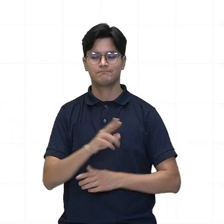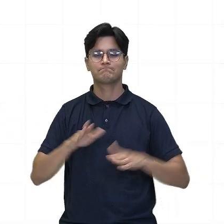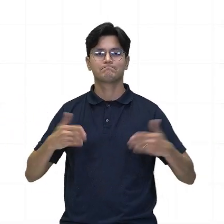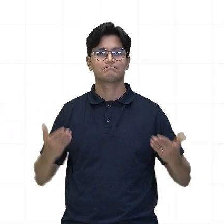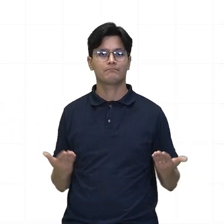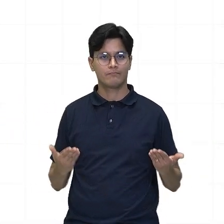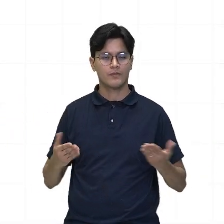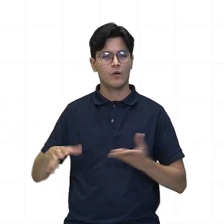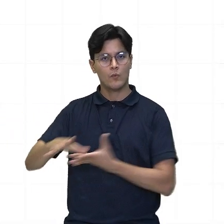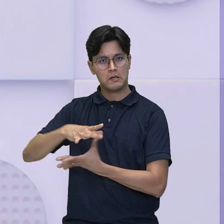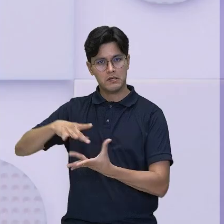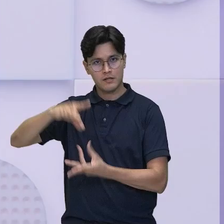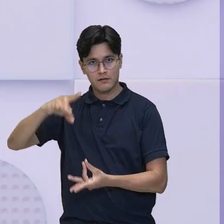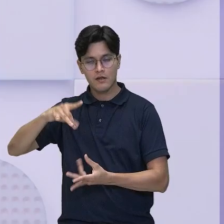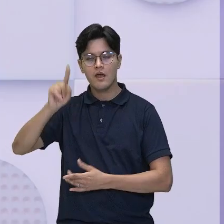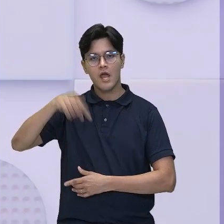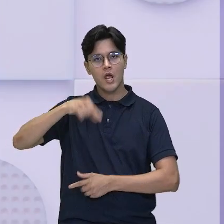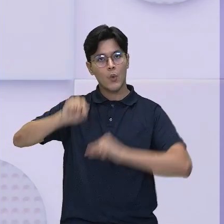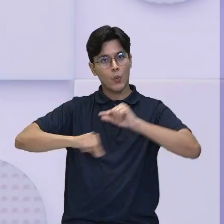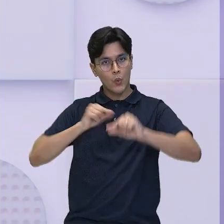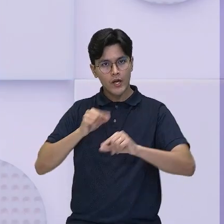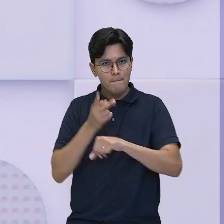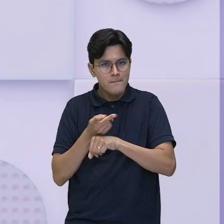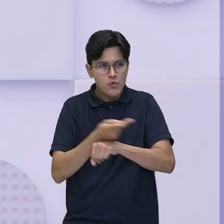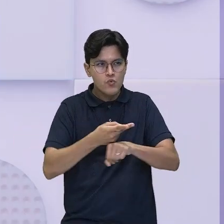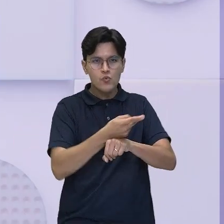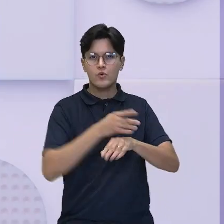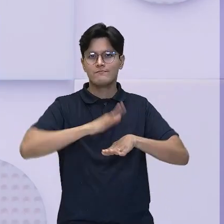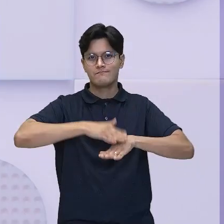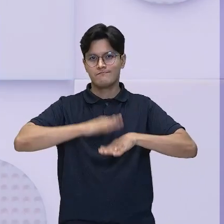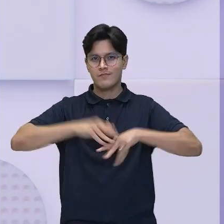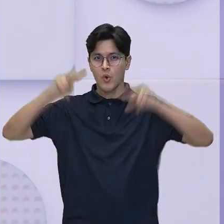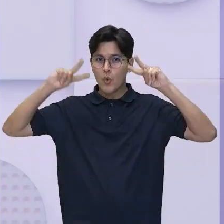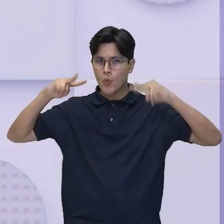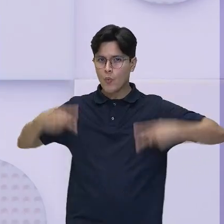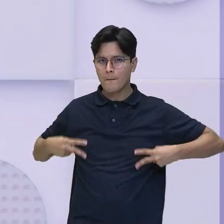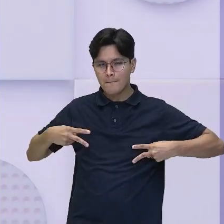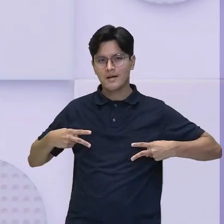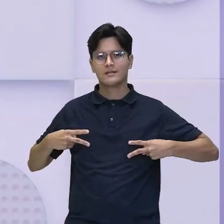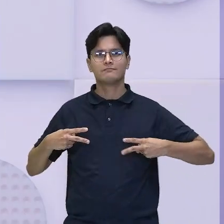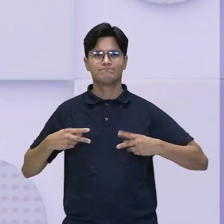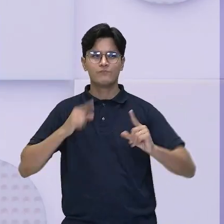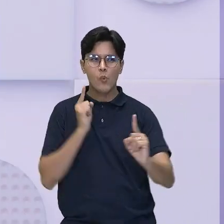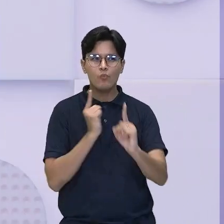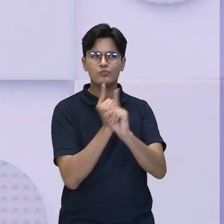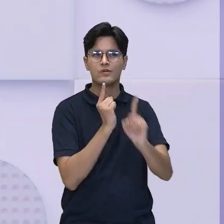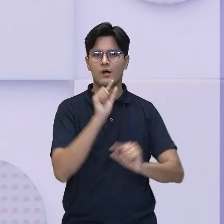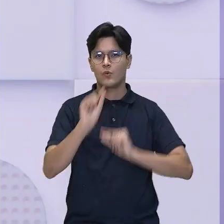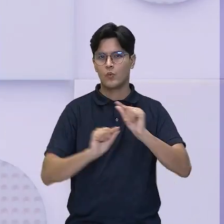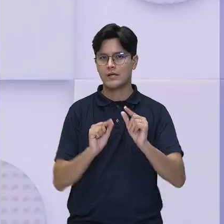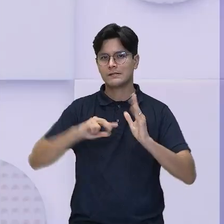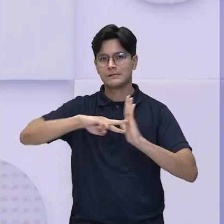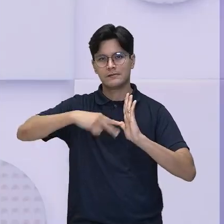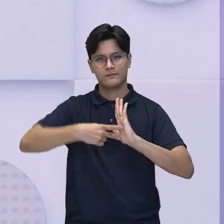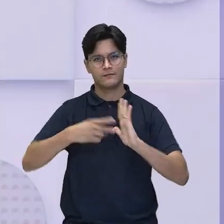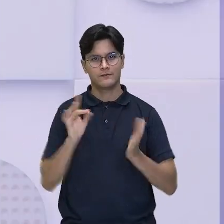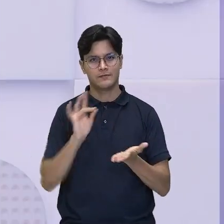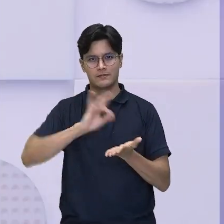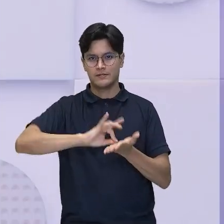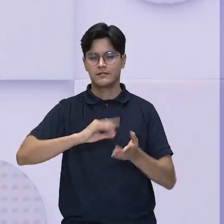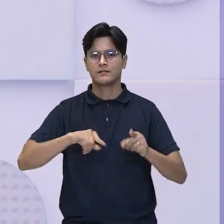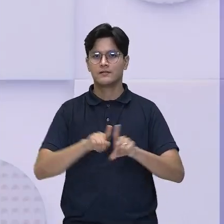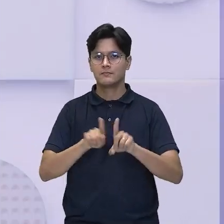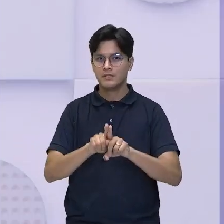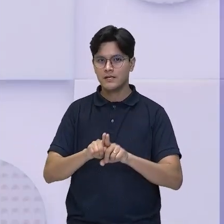como busca humana por um significado, né, que nós vamos ter condições de olhar, e a mística